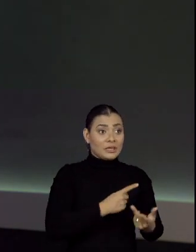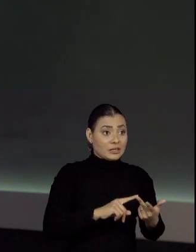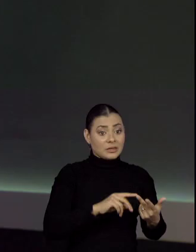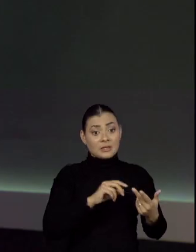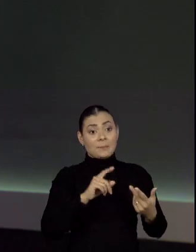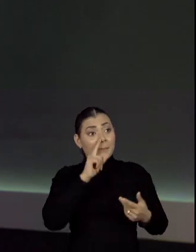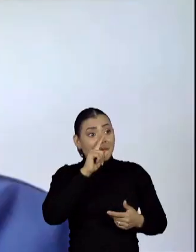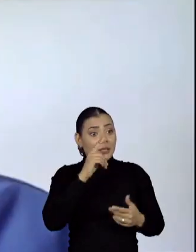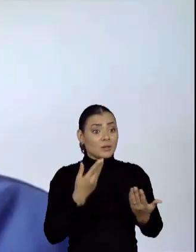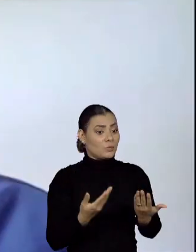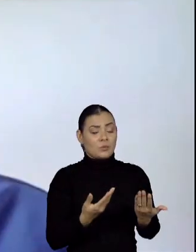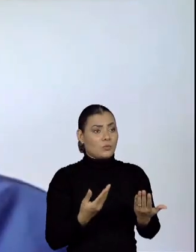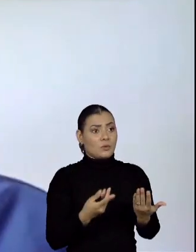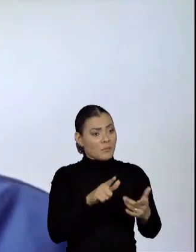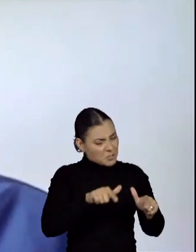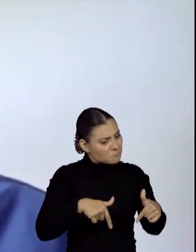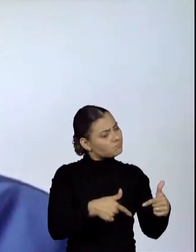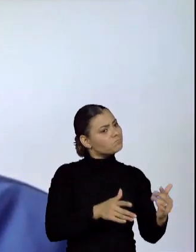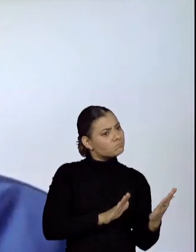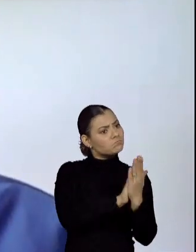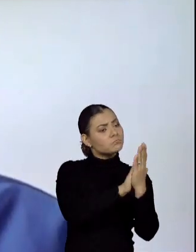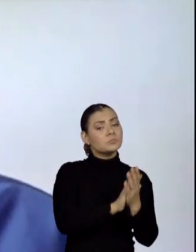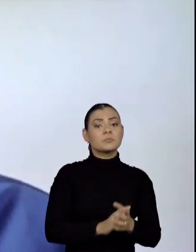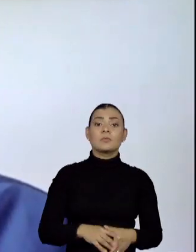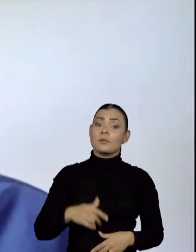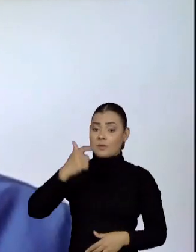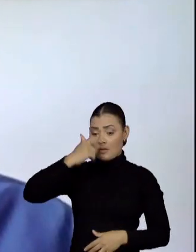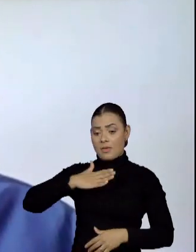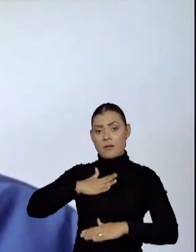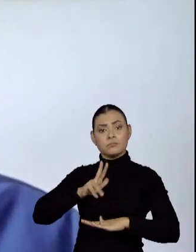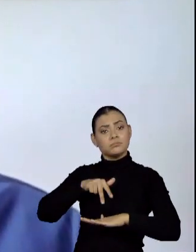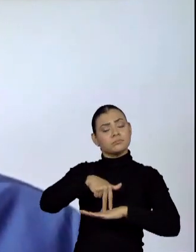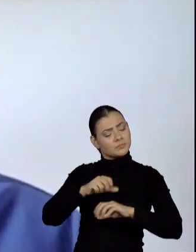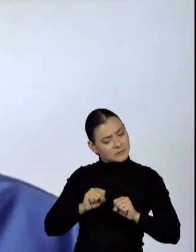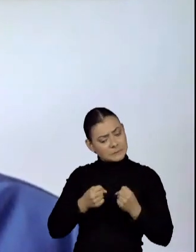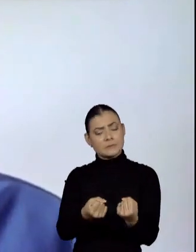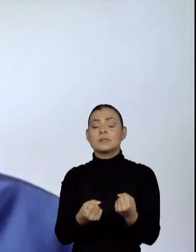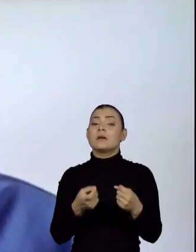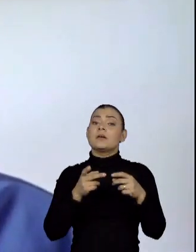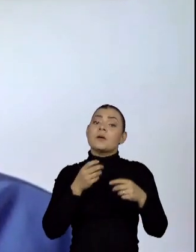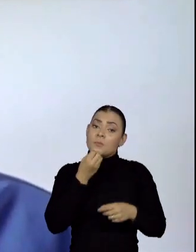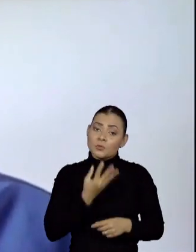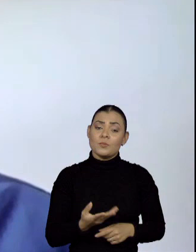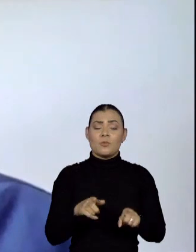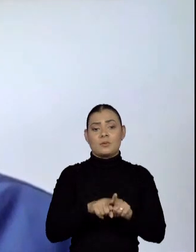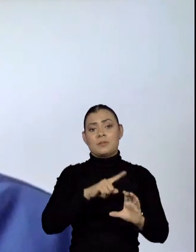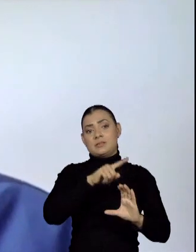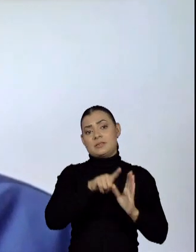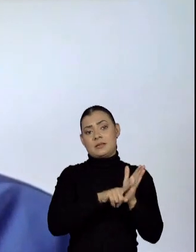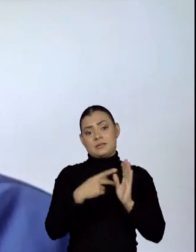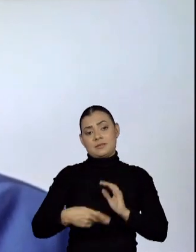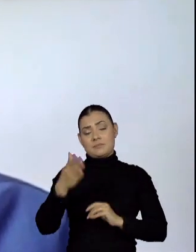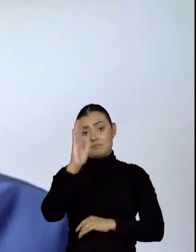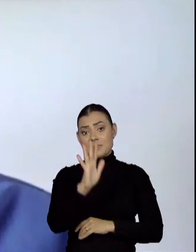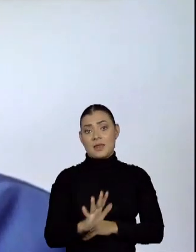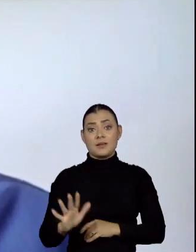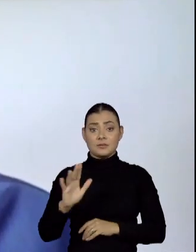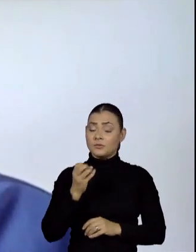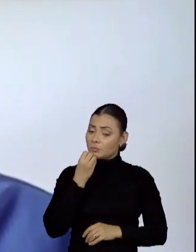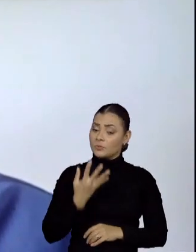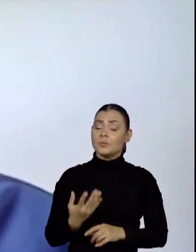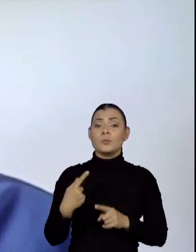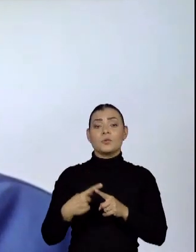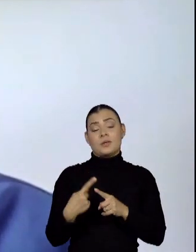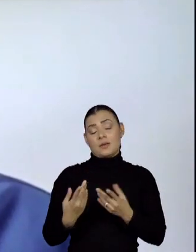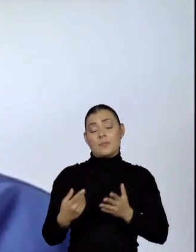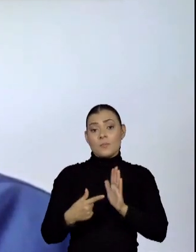em risco? A minha voz tem sido ouvida e valeu a pena também, eu creio, para a ciência brasileira, né? Trazer